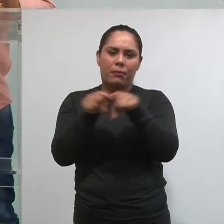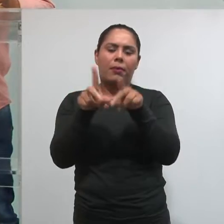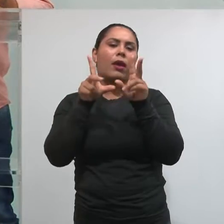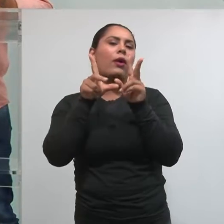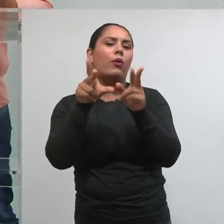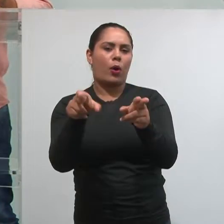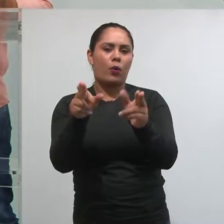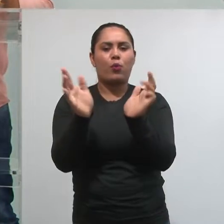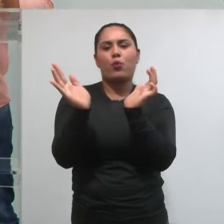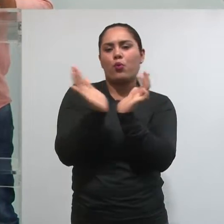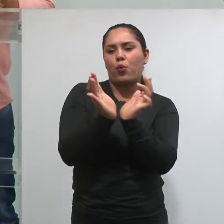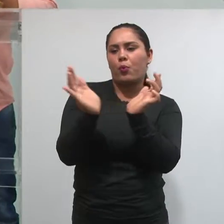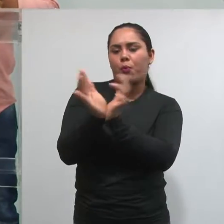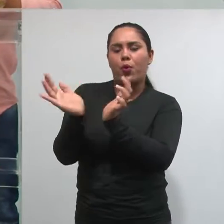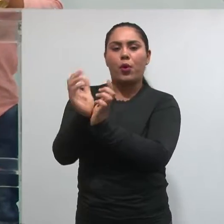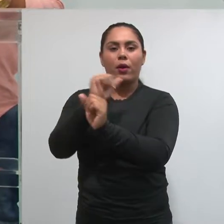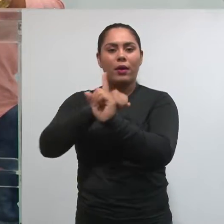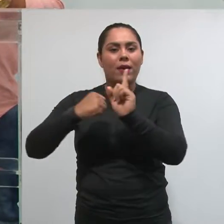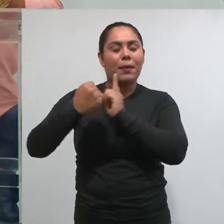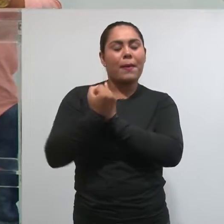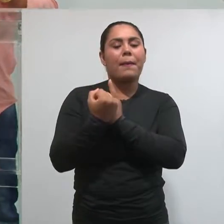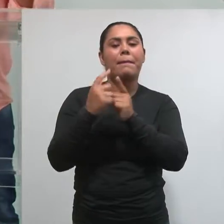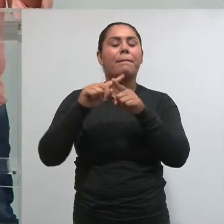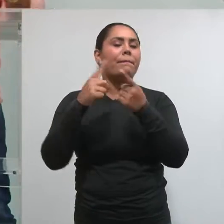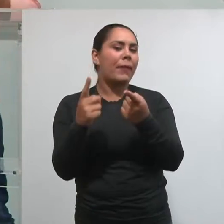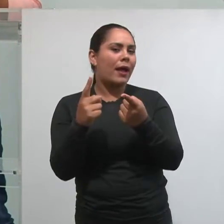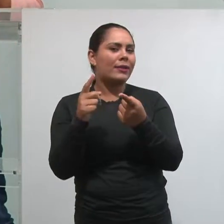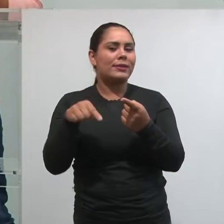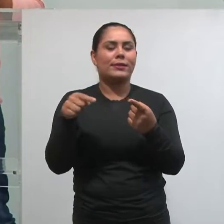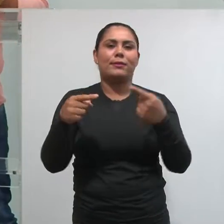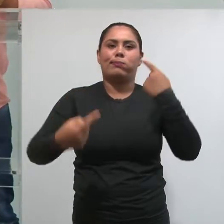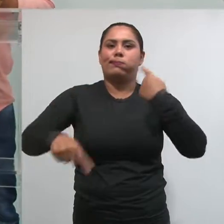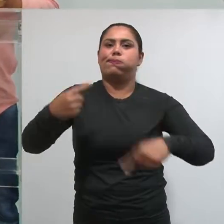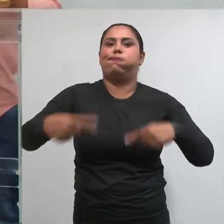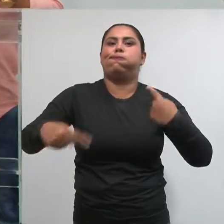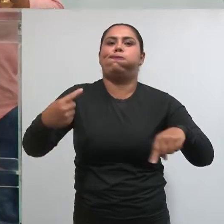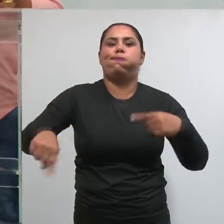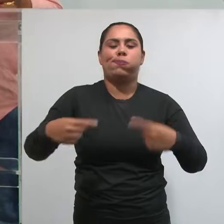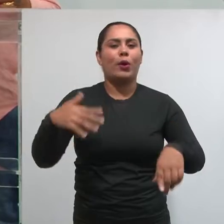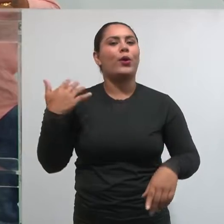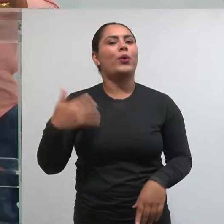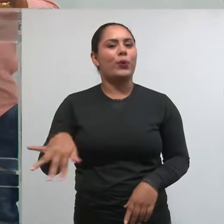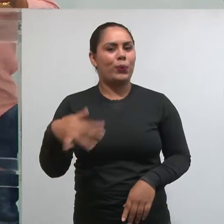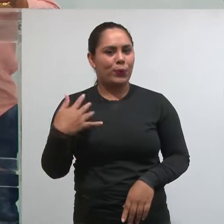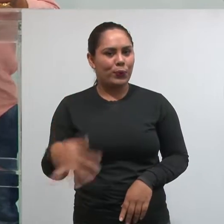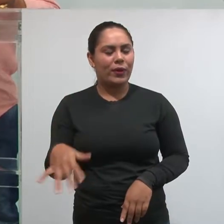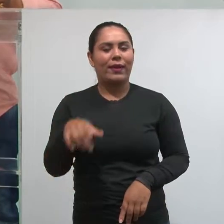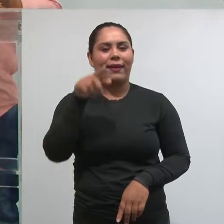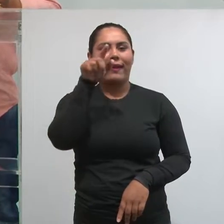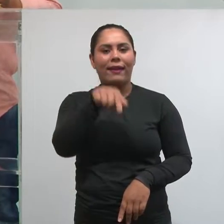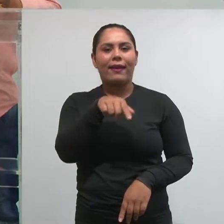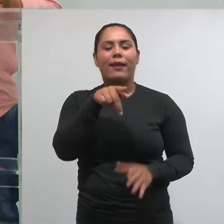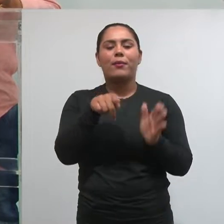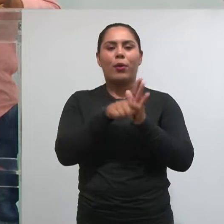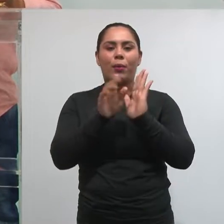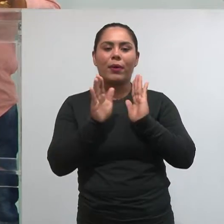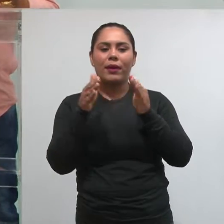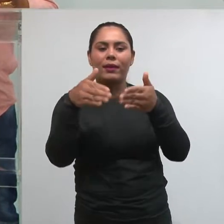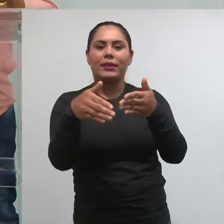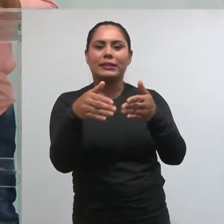sociais específicos, mas ela é um pouco mais polêmica, digamos assim. Ela é envolta um pouco mais em